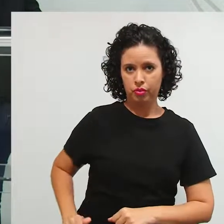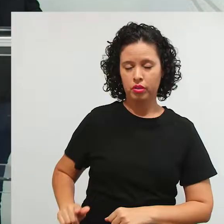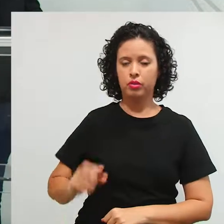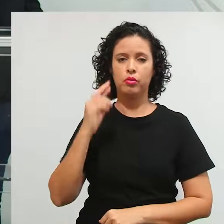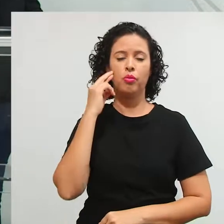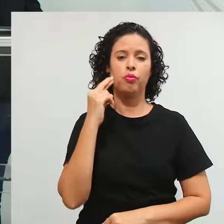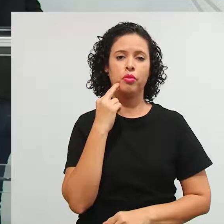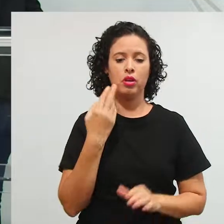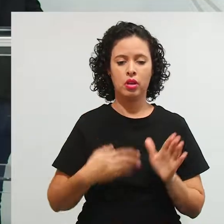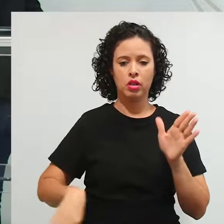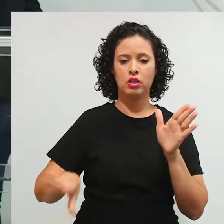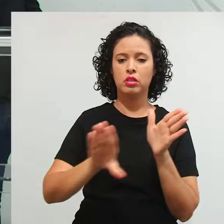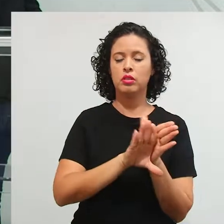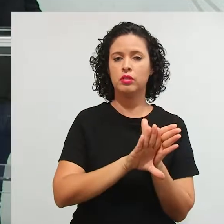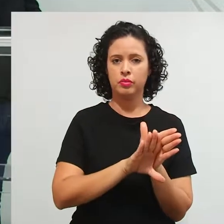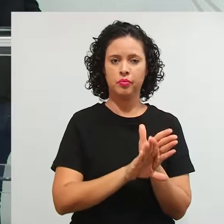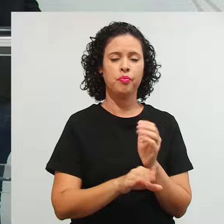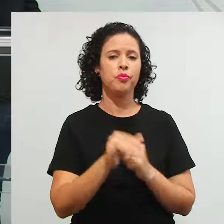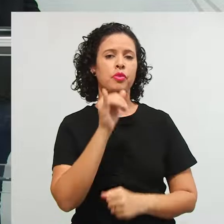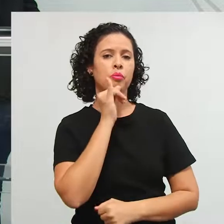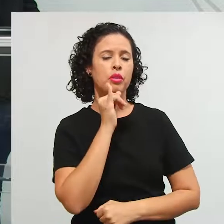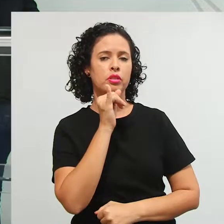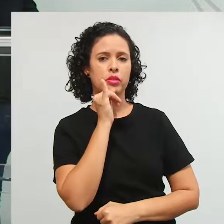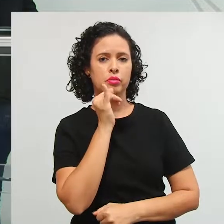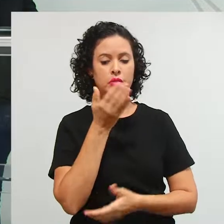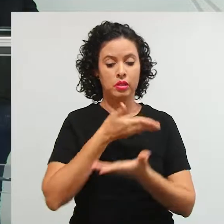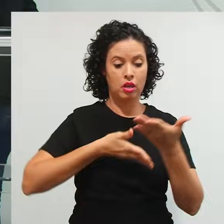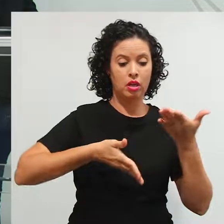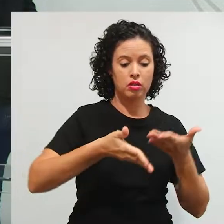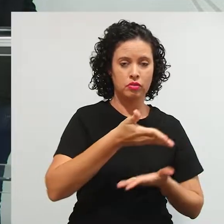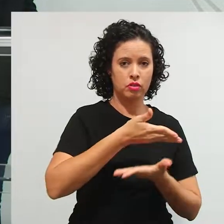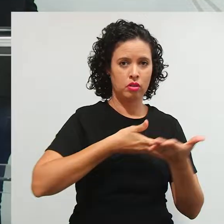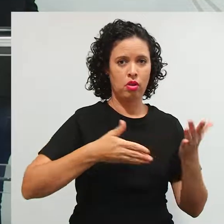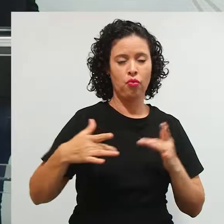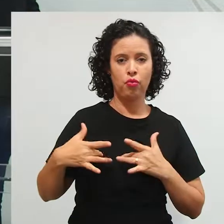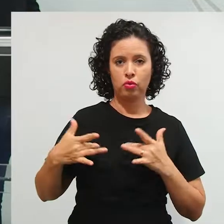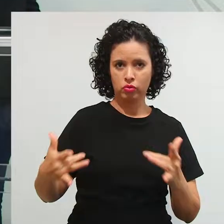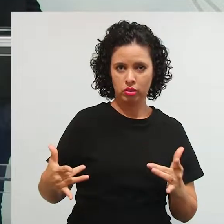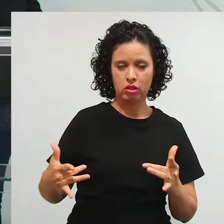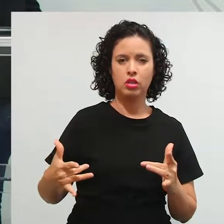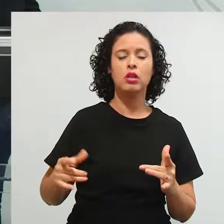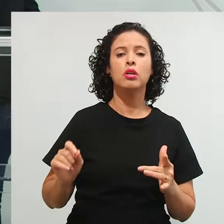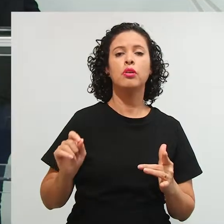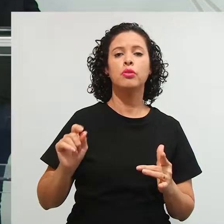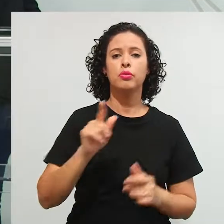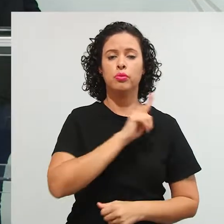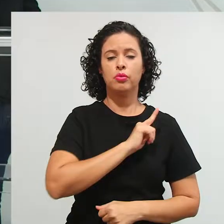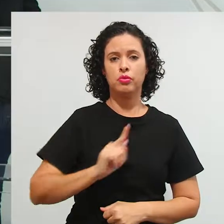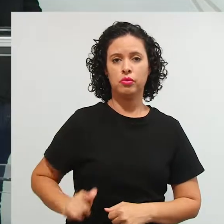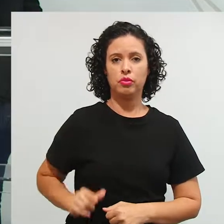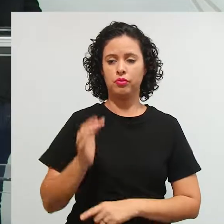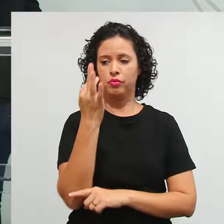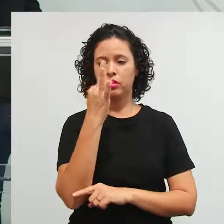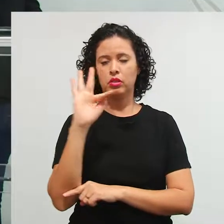recebeu, vamos supor, uma transferência voluntária do governo